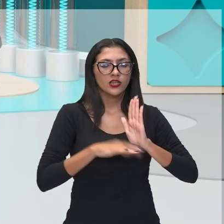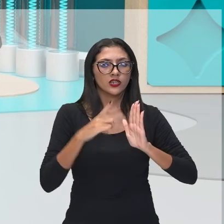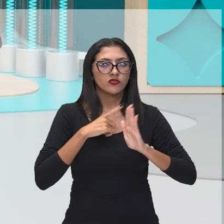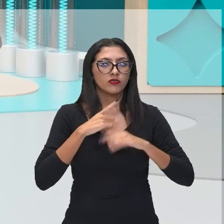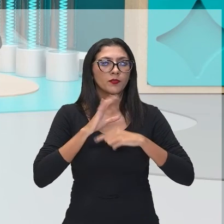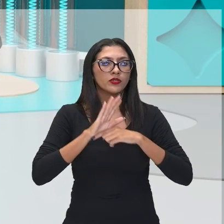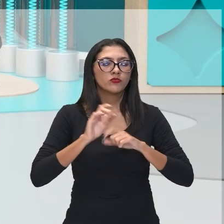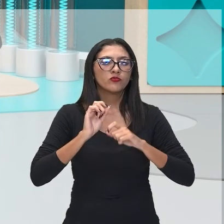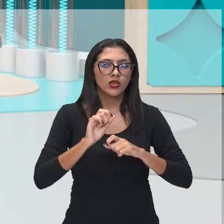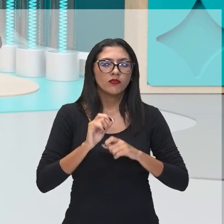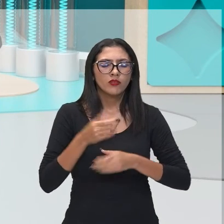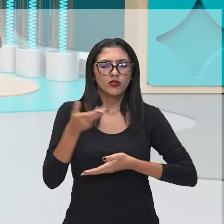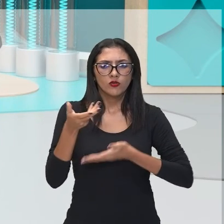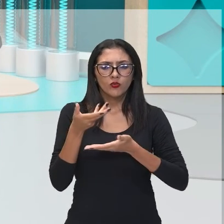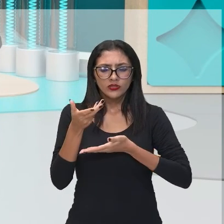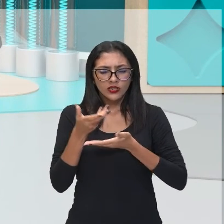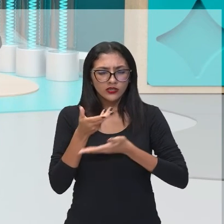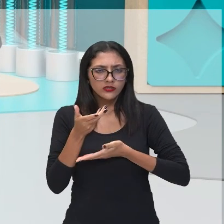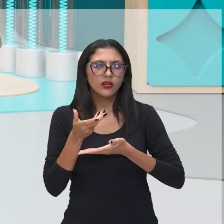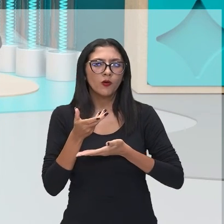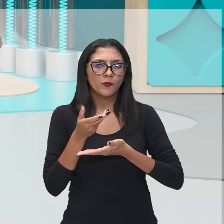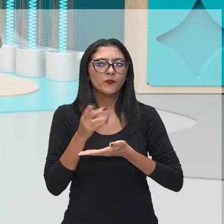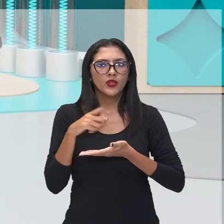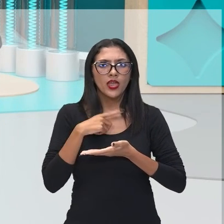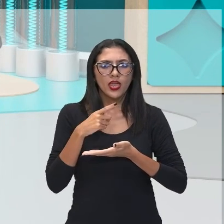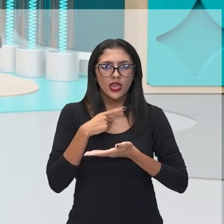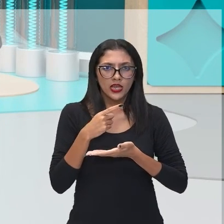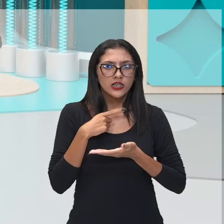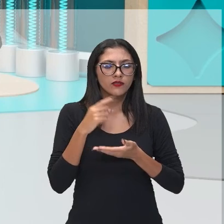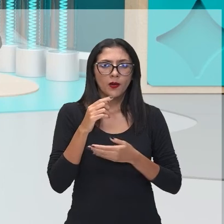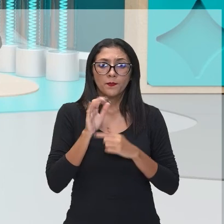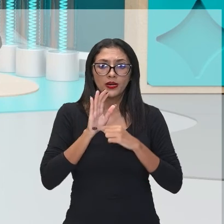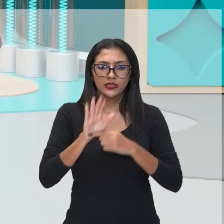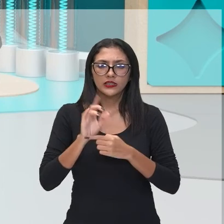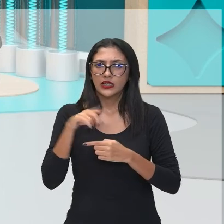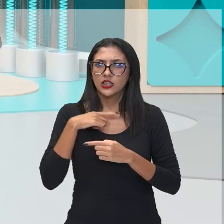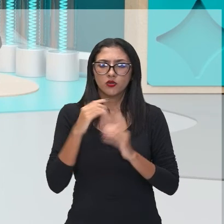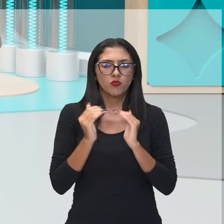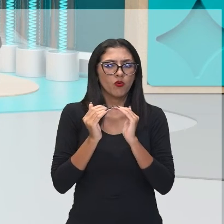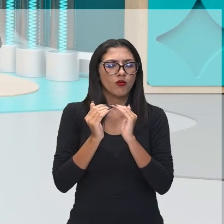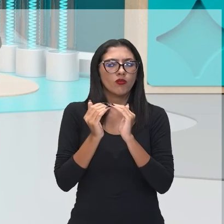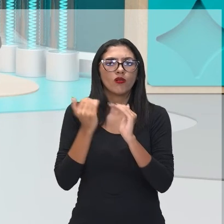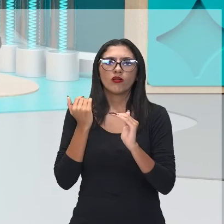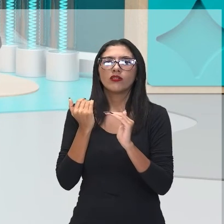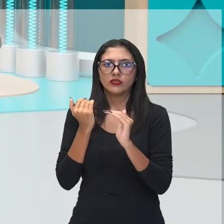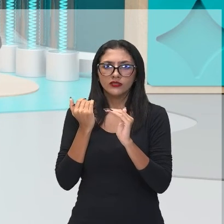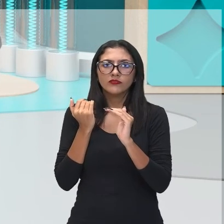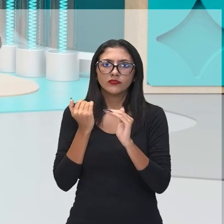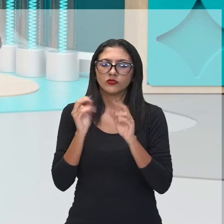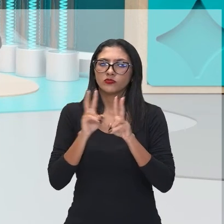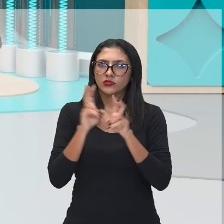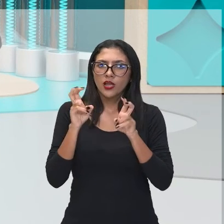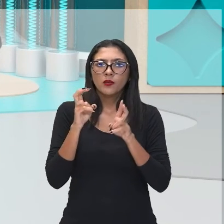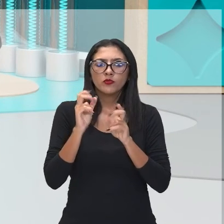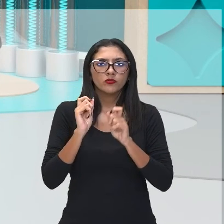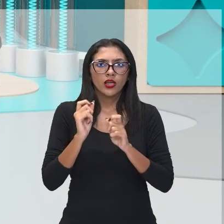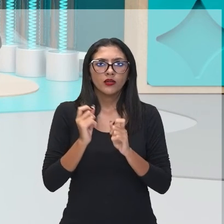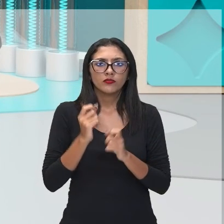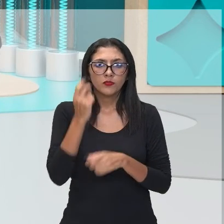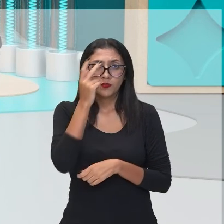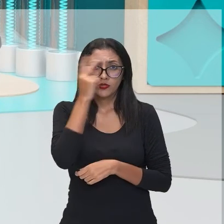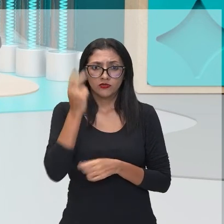de negociação. Ele se posiciona contrário exatamente à questão da prisão,